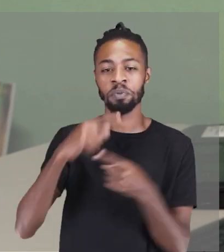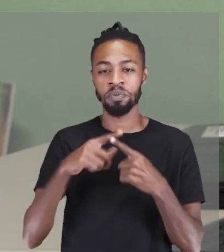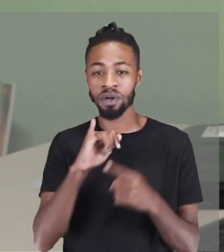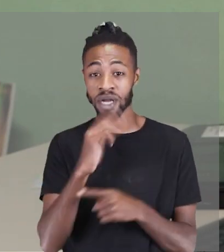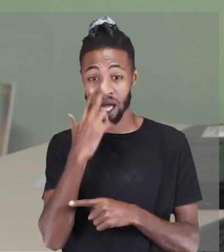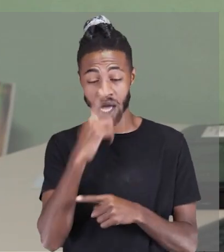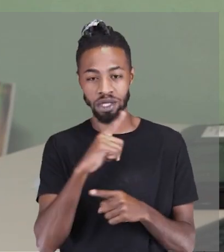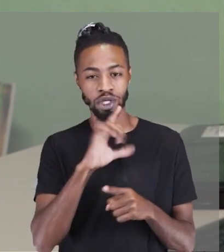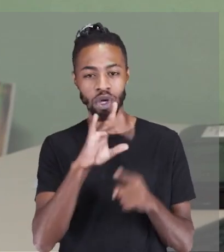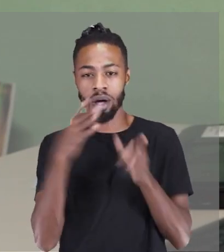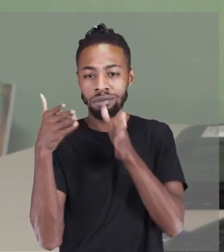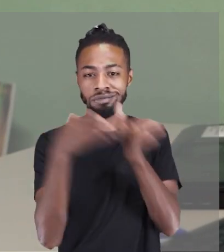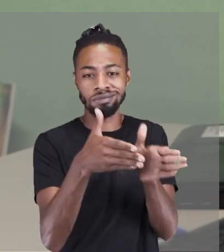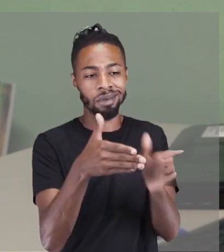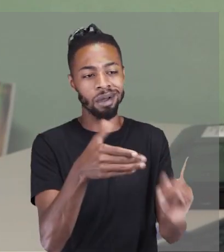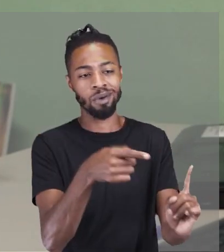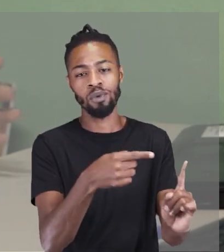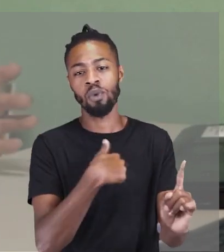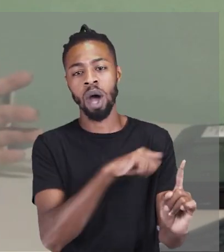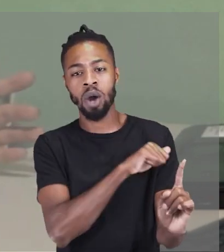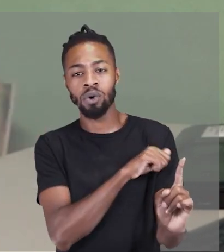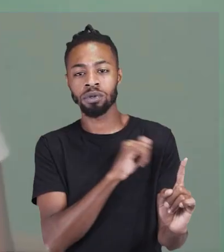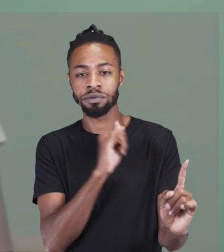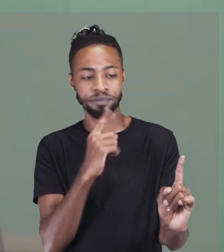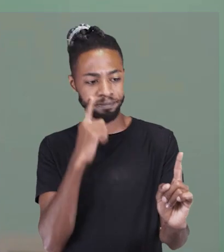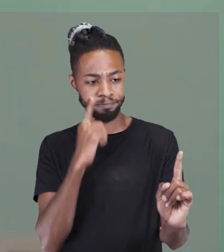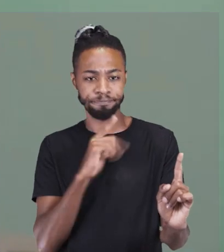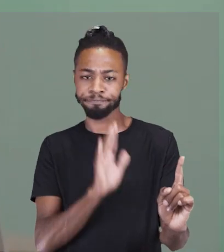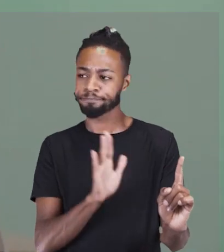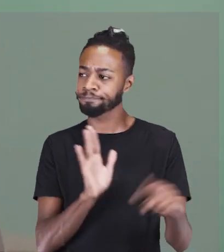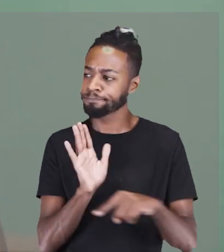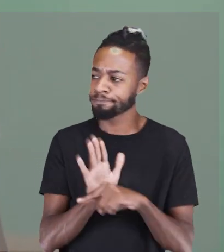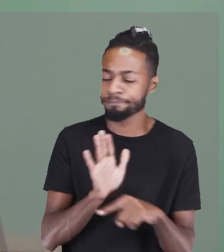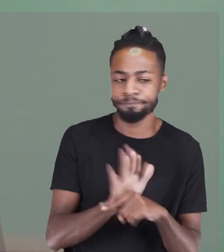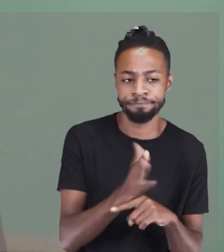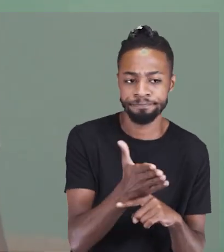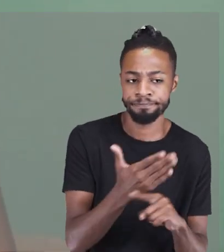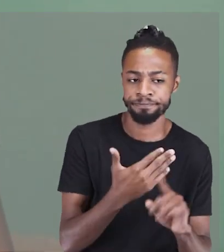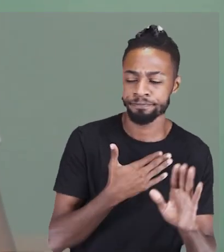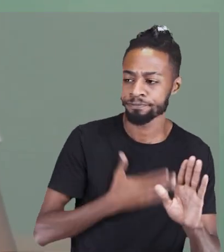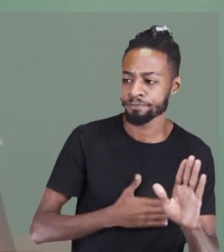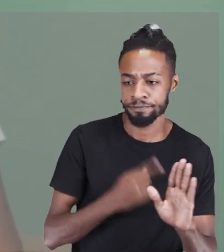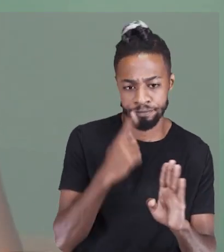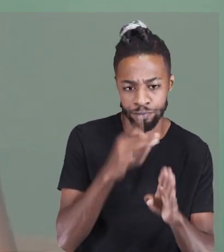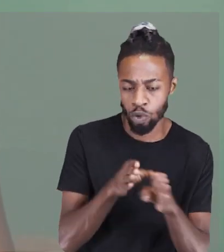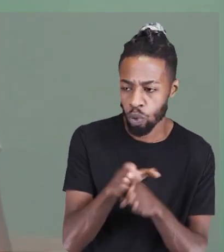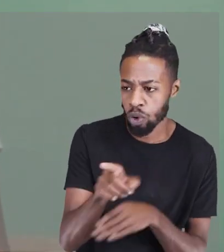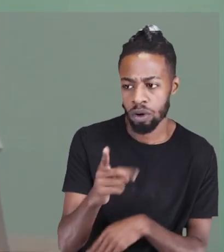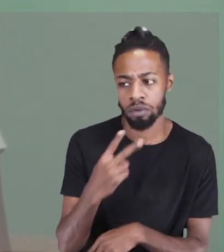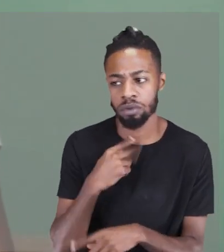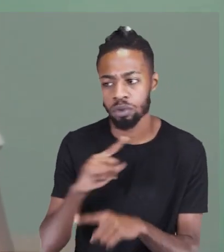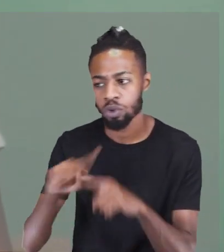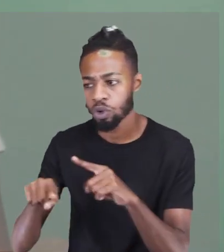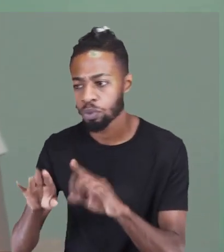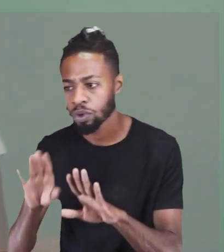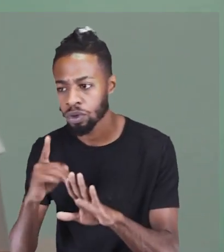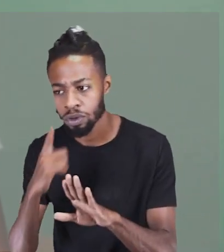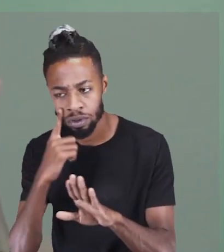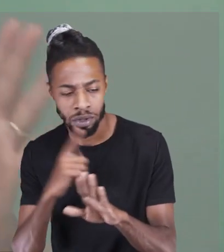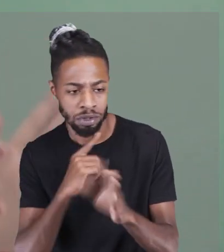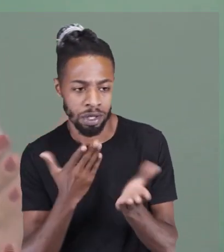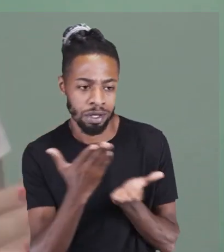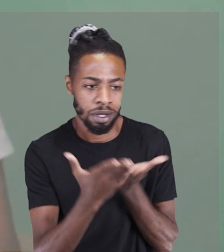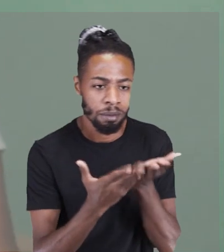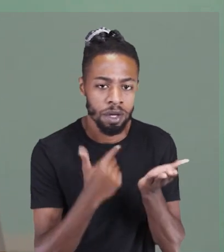em cadeia. Porque até então você acha que ele é focal. Aconteceu com esse aluno, você acolhe, você